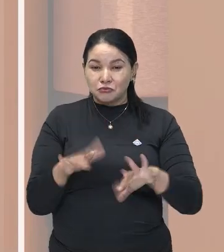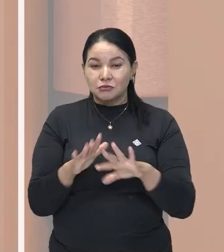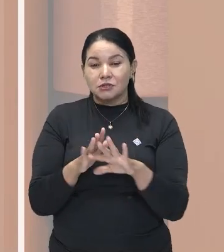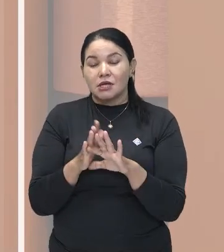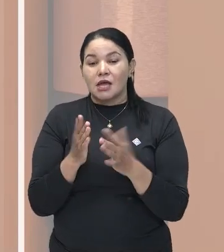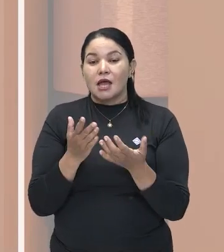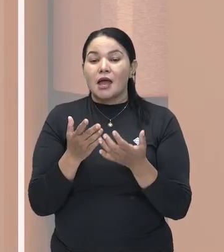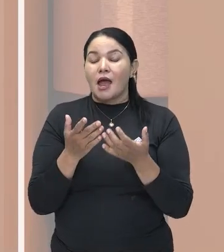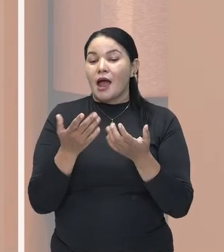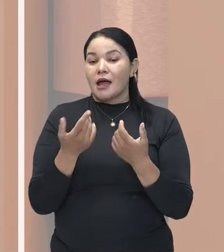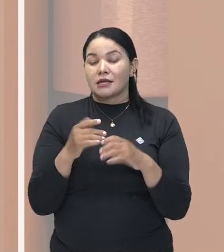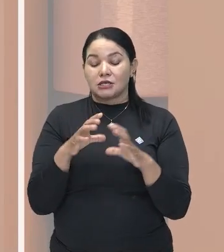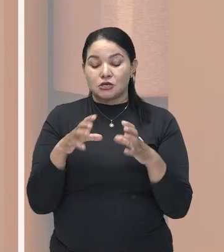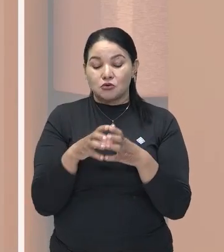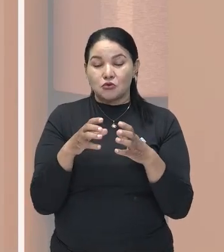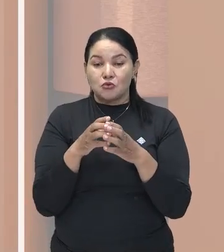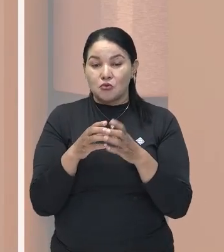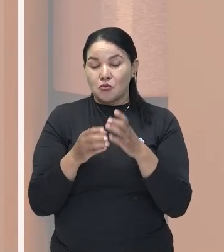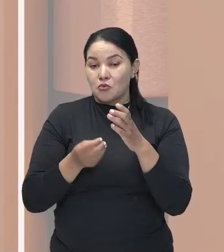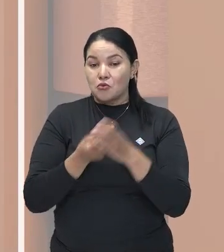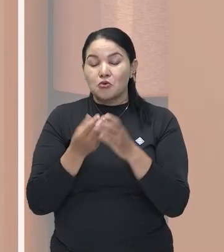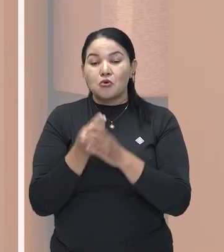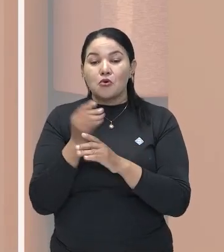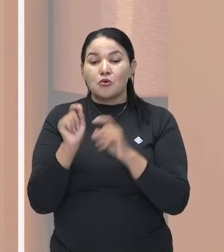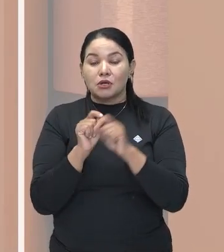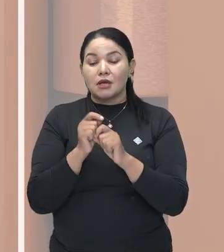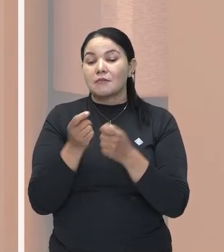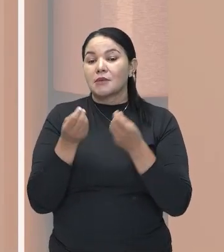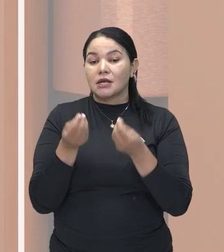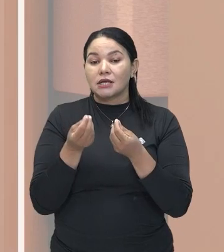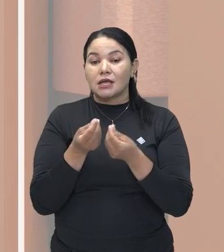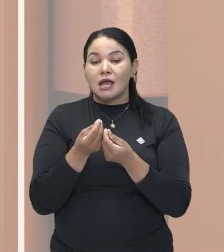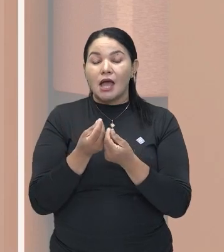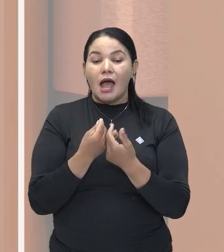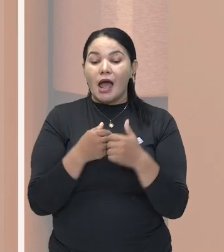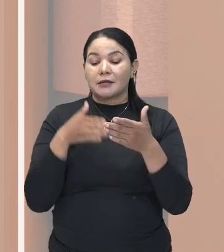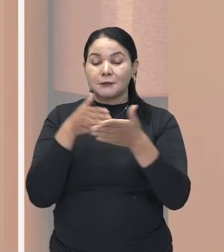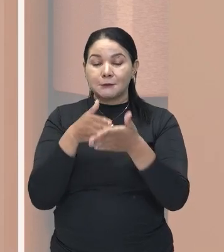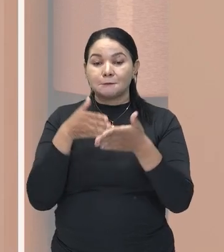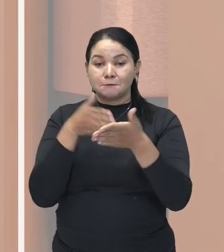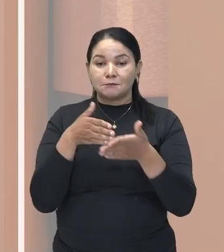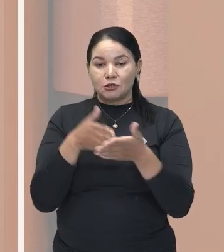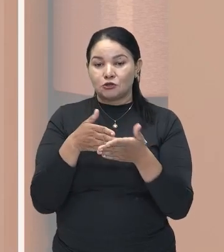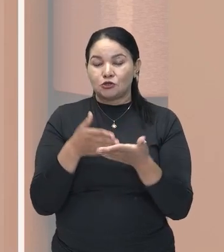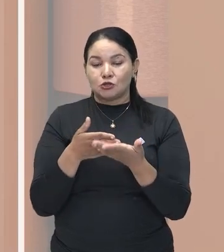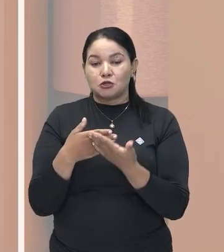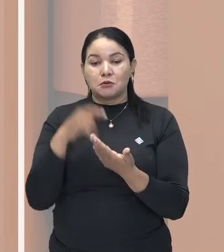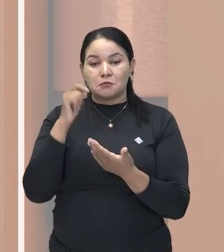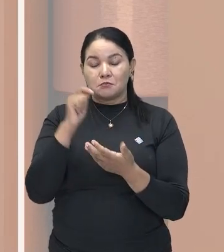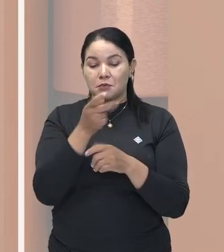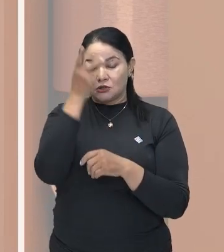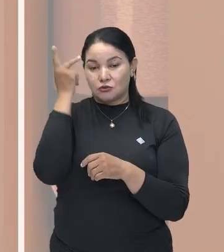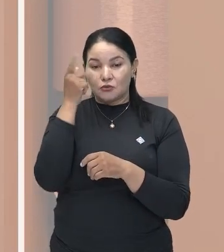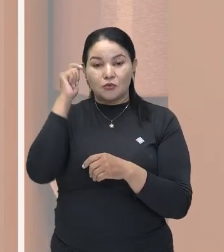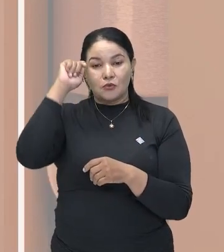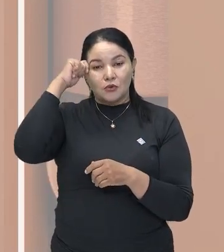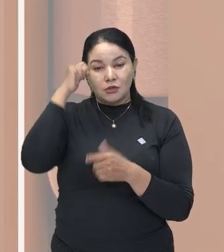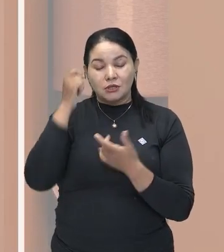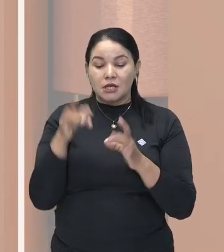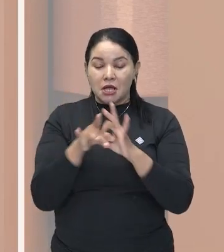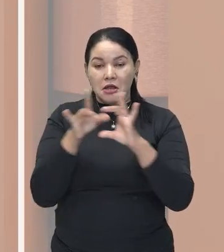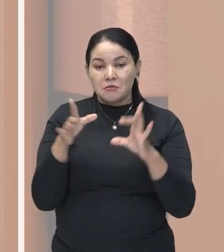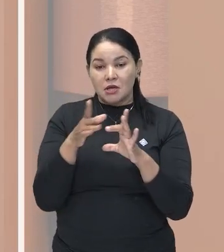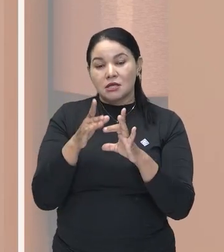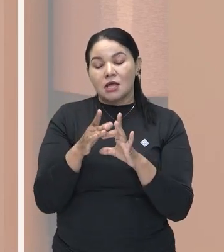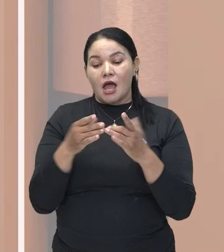escravidão e criou grupos para impedir essa integração social, tá? Dos negros, tá? E também esse acesso à terra